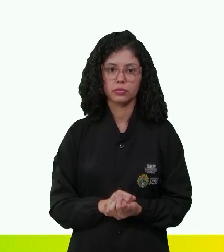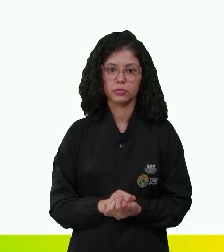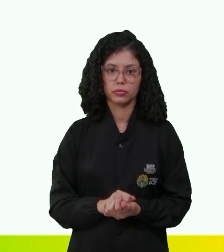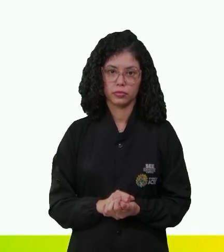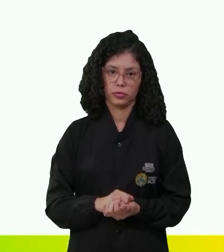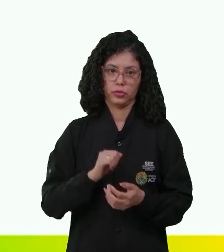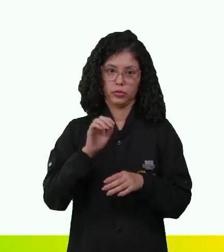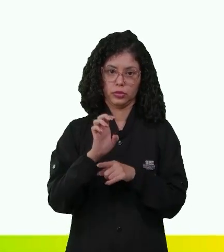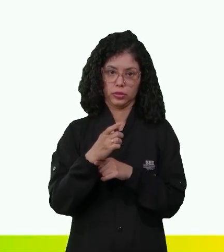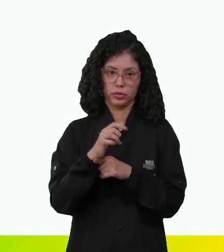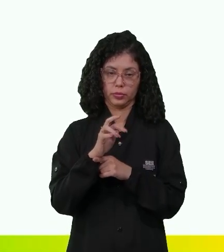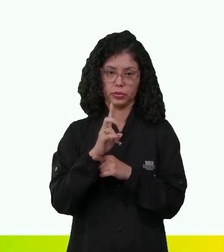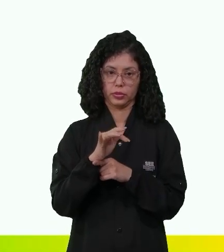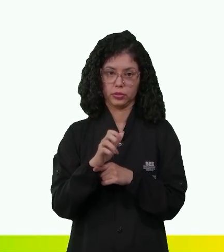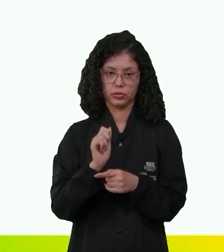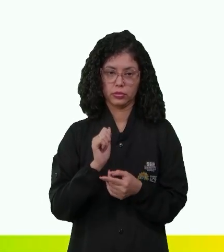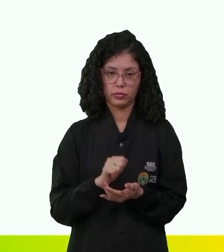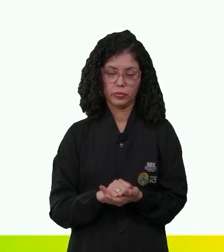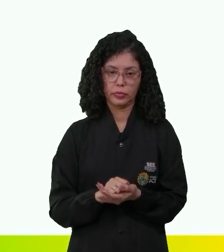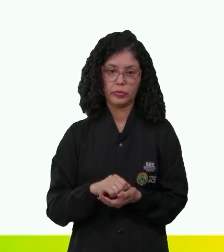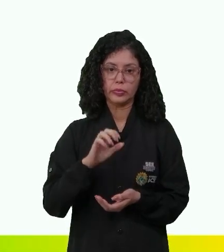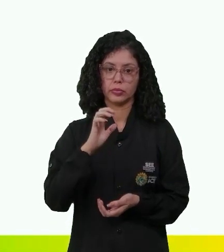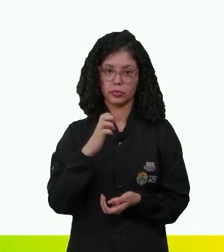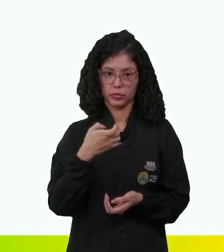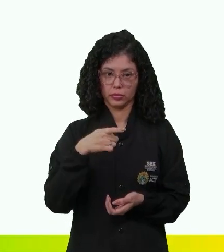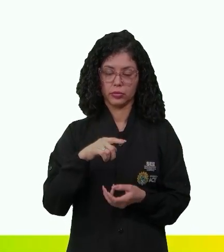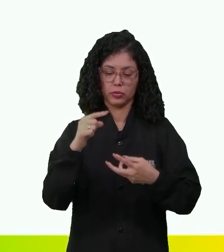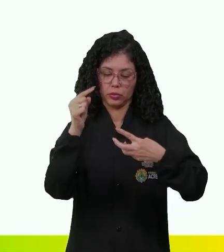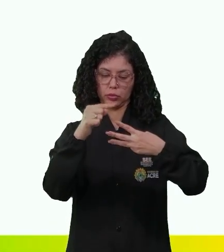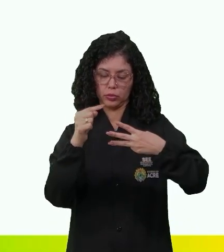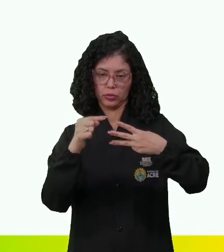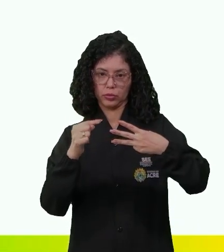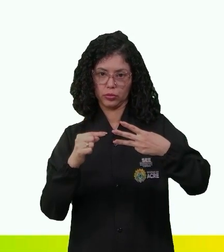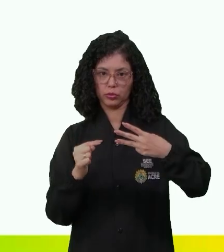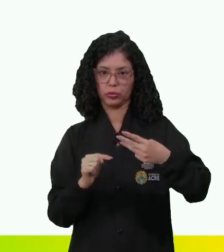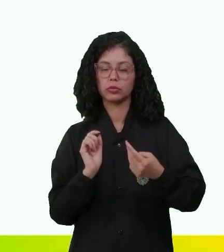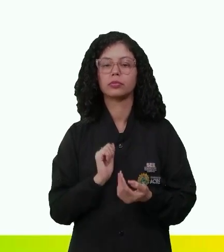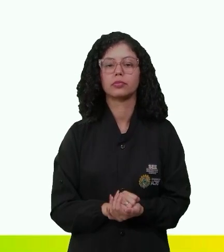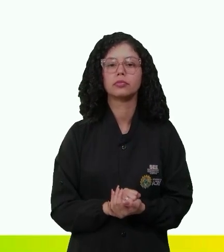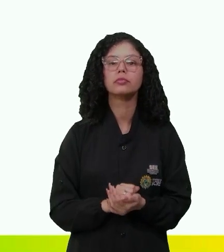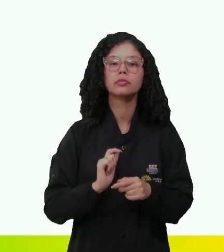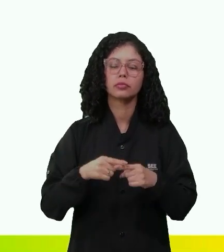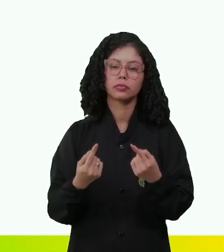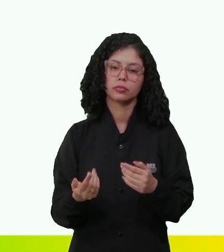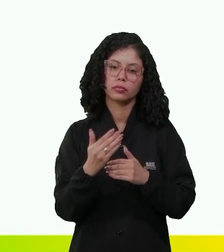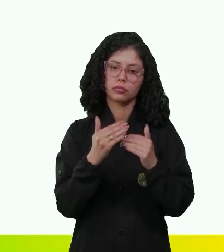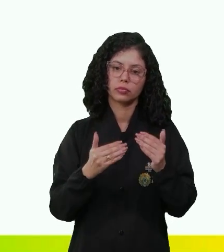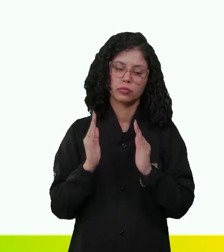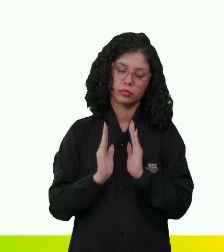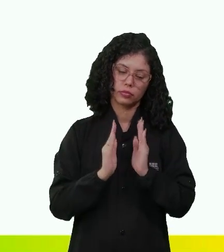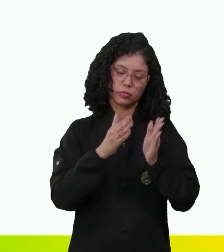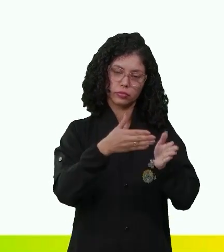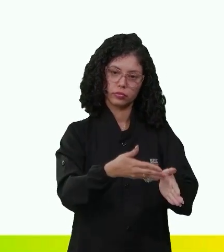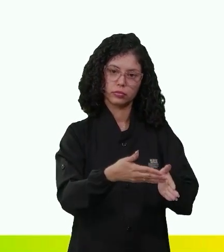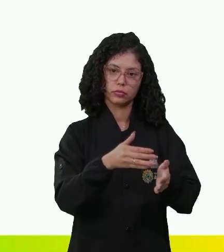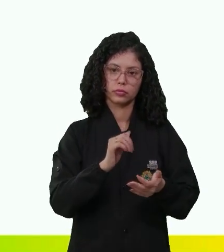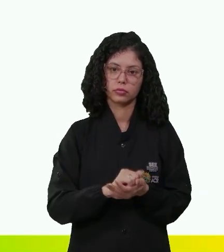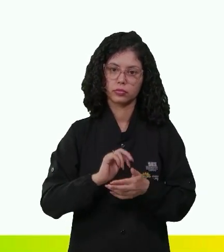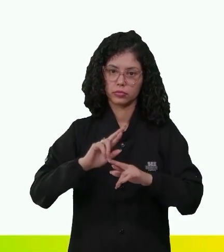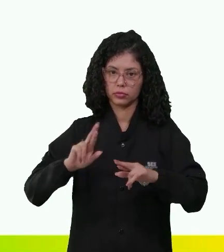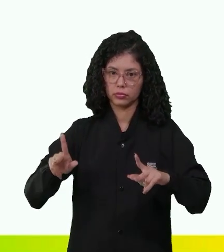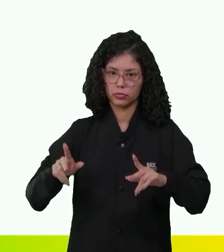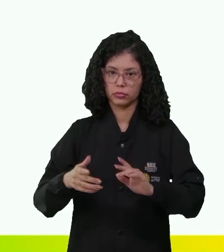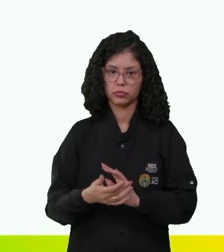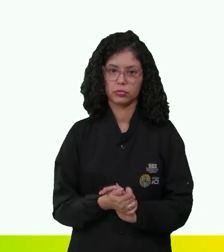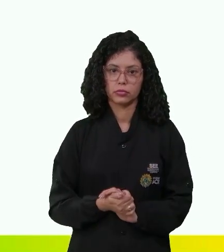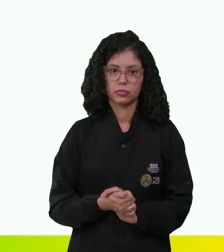eram expedições. As monções também eram expedições, mas todas com objetivos diferentes.